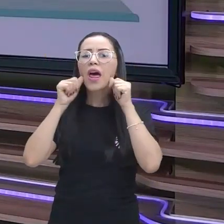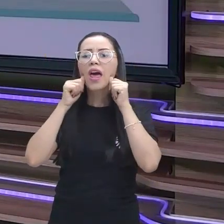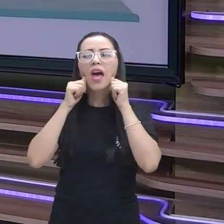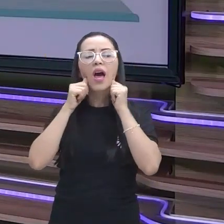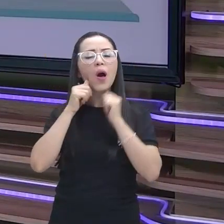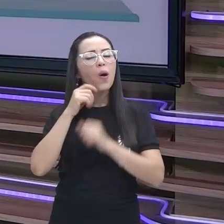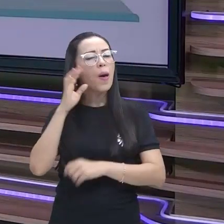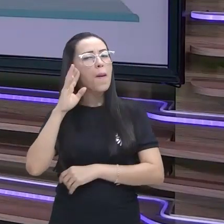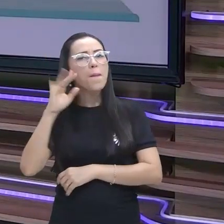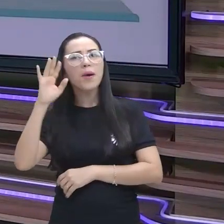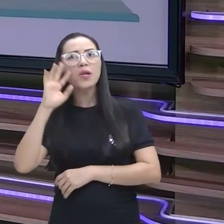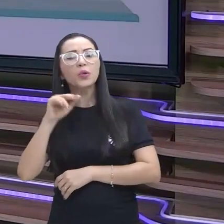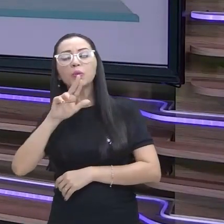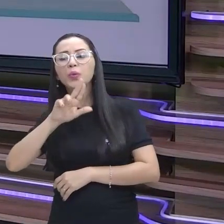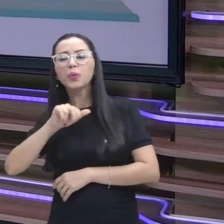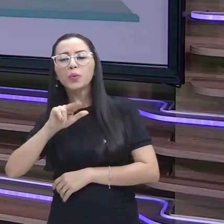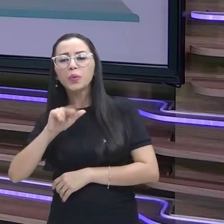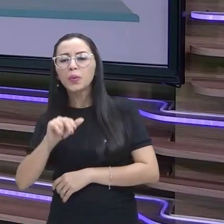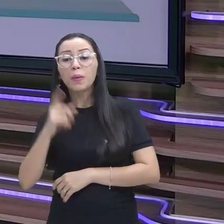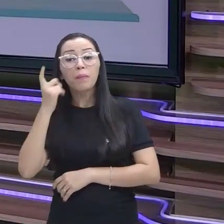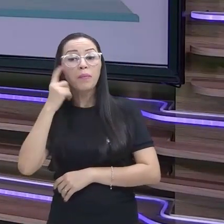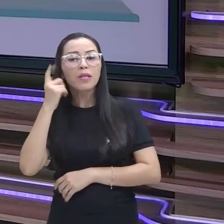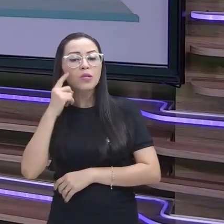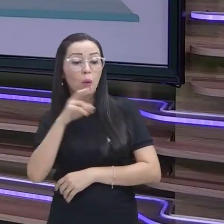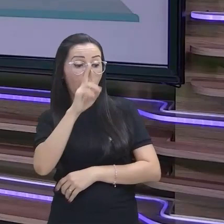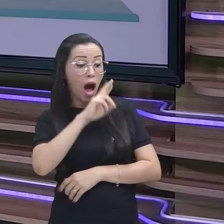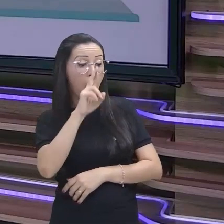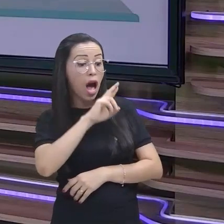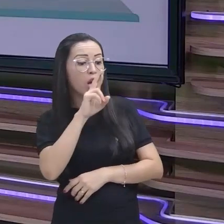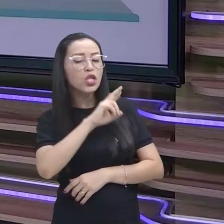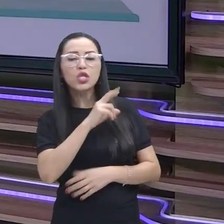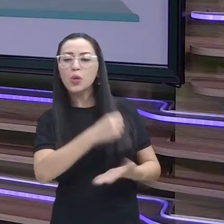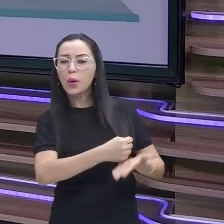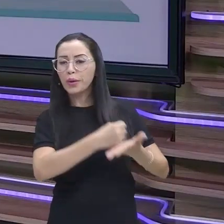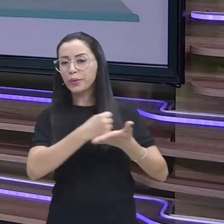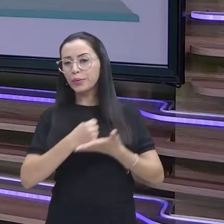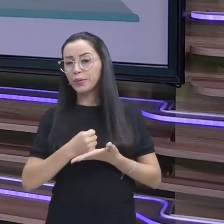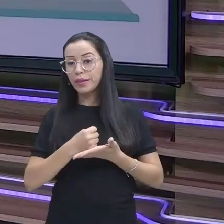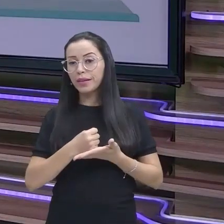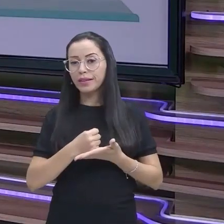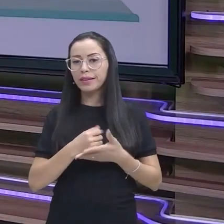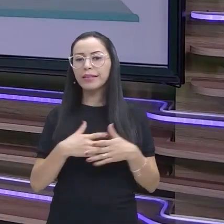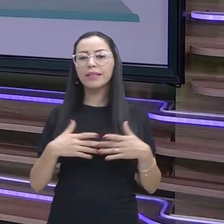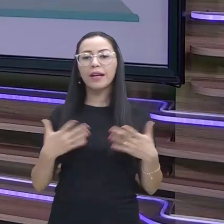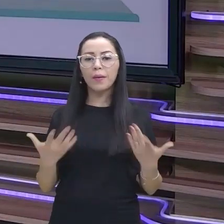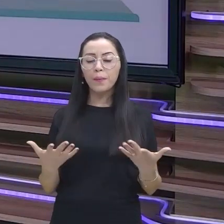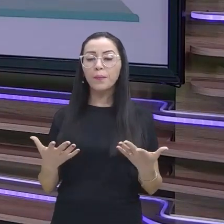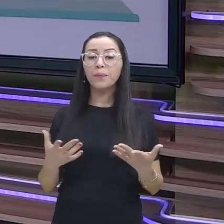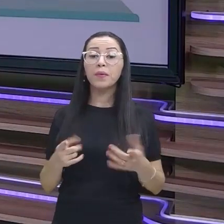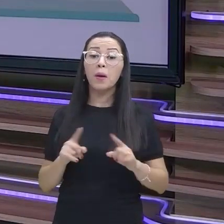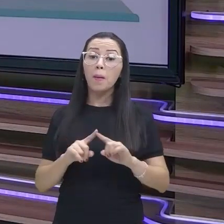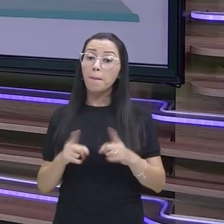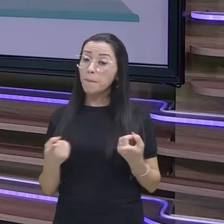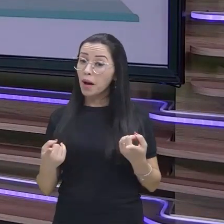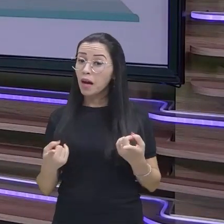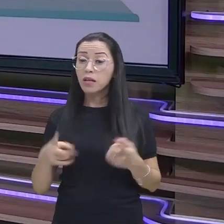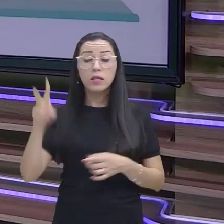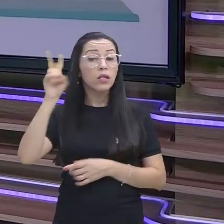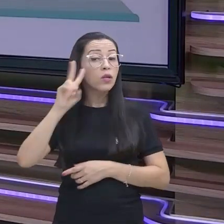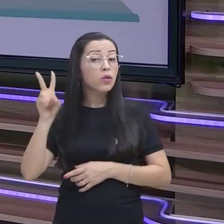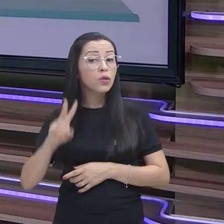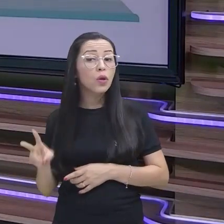vida precisar do ratinho. Mas o que a lição então nos mostra,